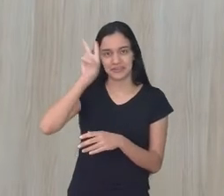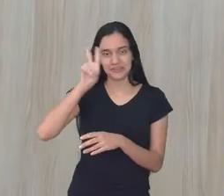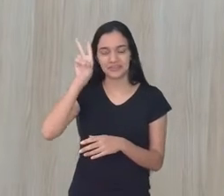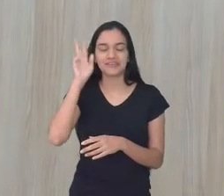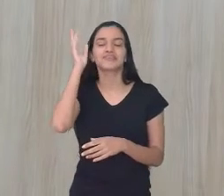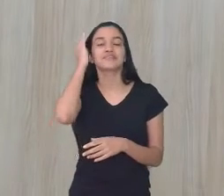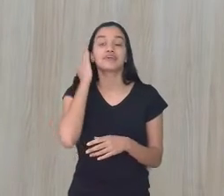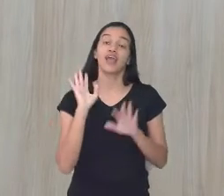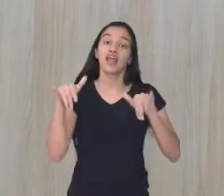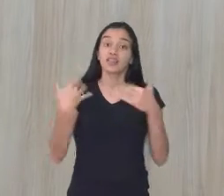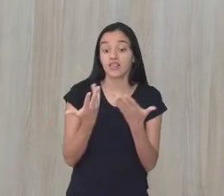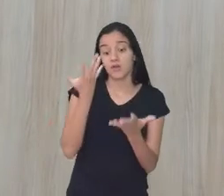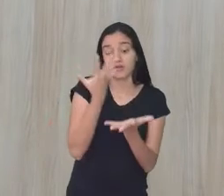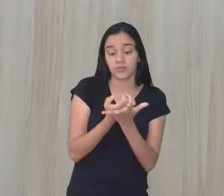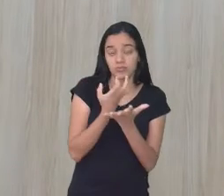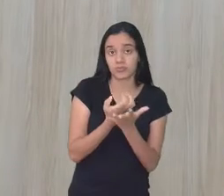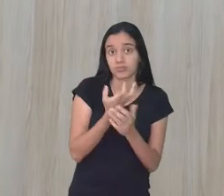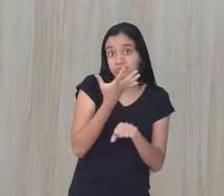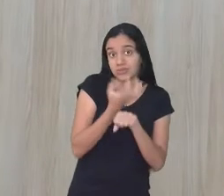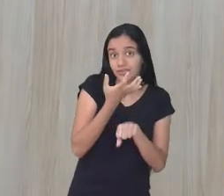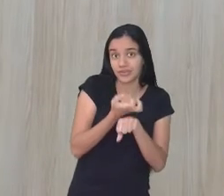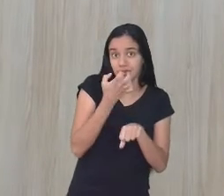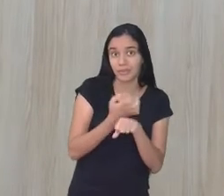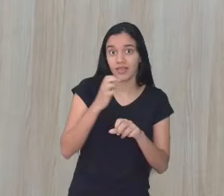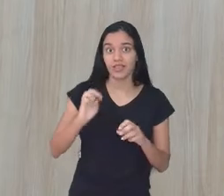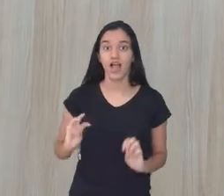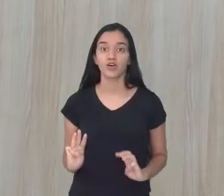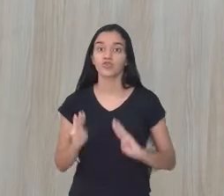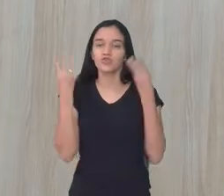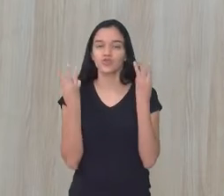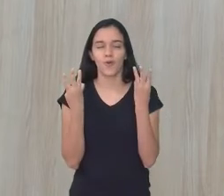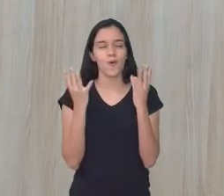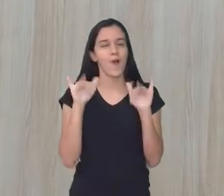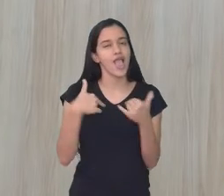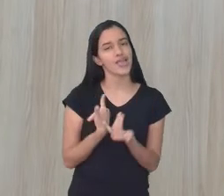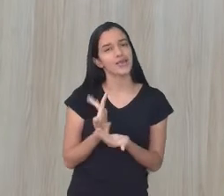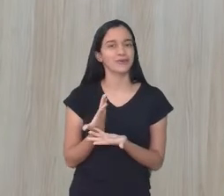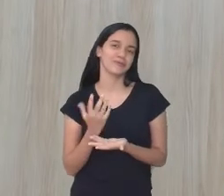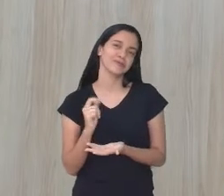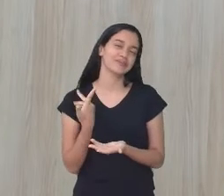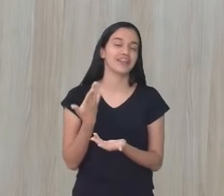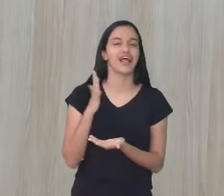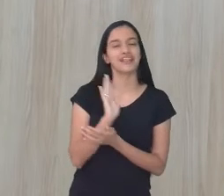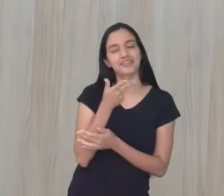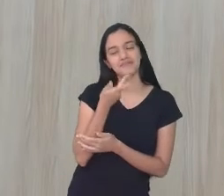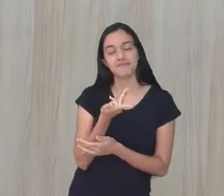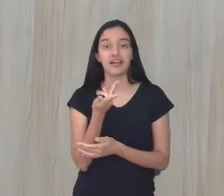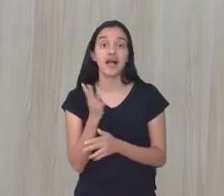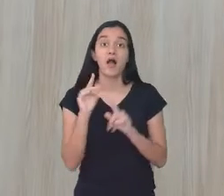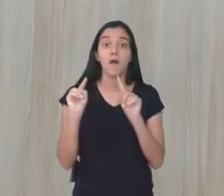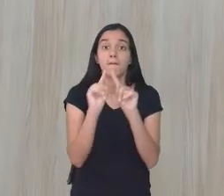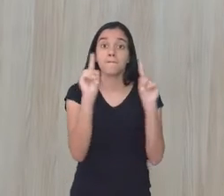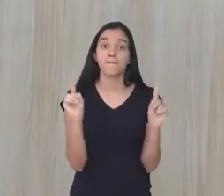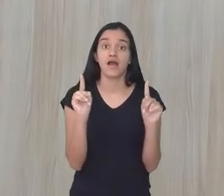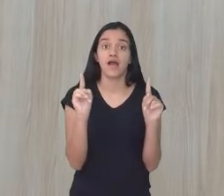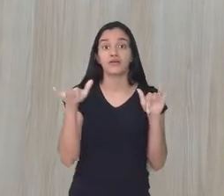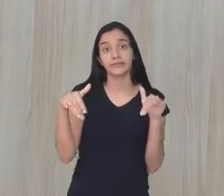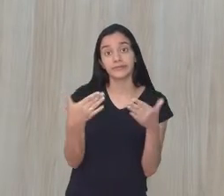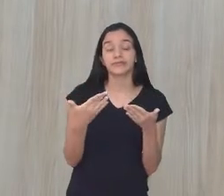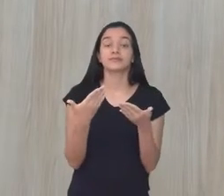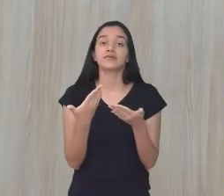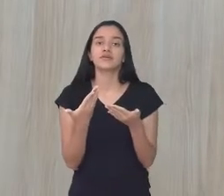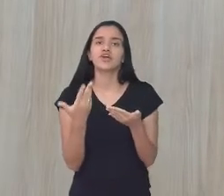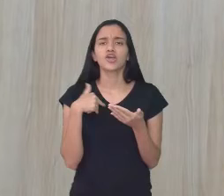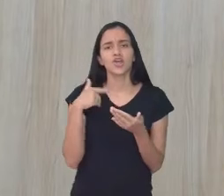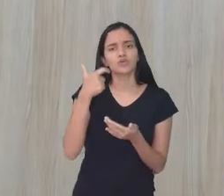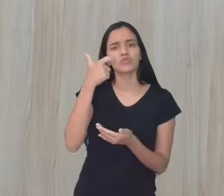né? Essa disciplina que é show. Eu sou suspeita de falar, né, sobre isso. Mas, enfim,